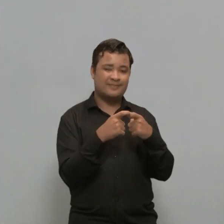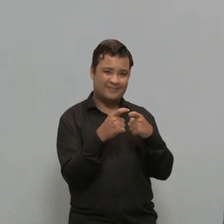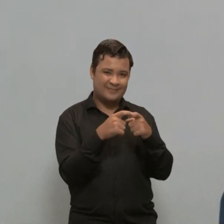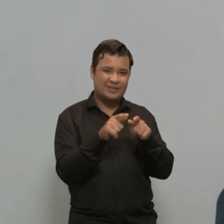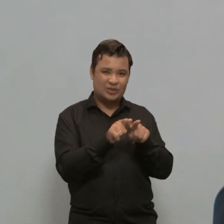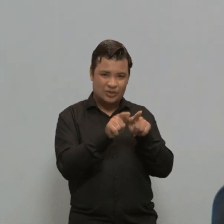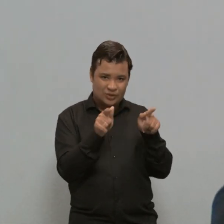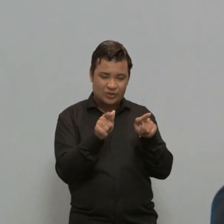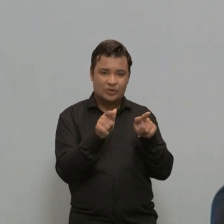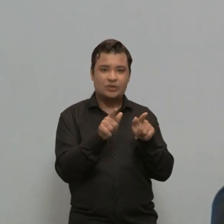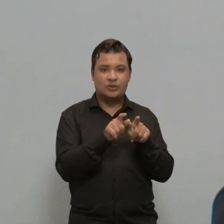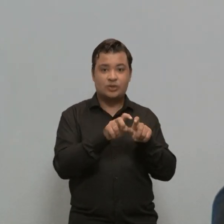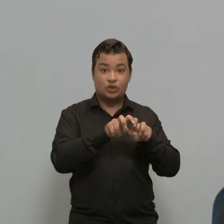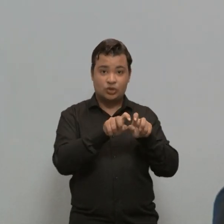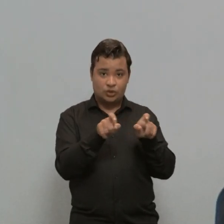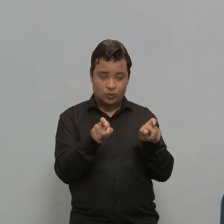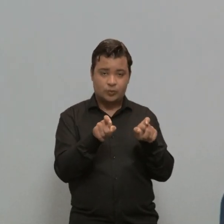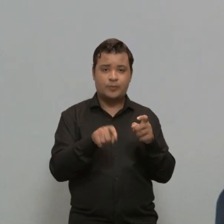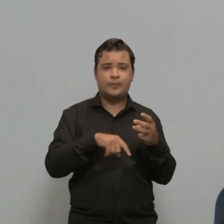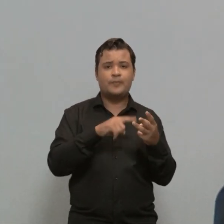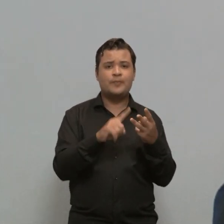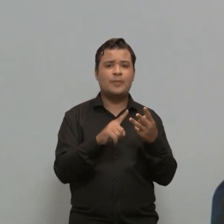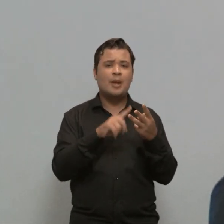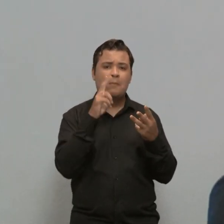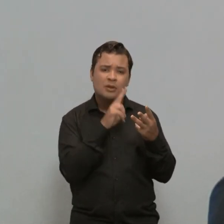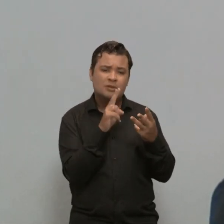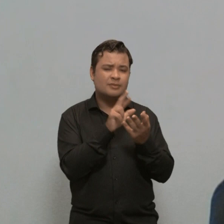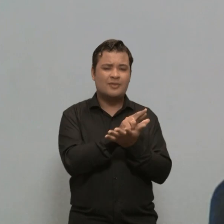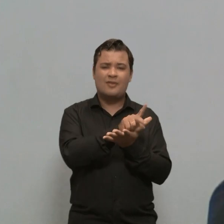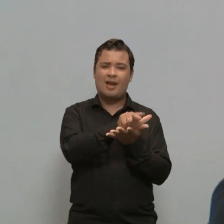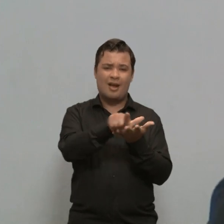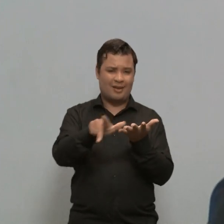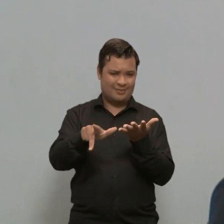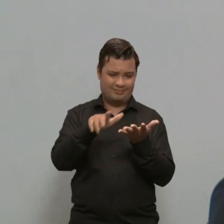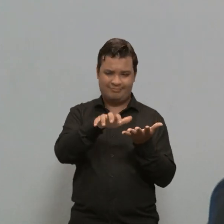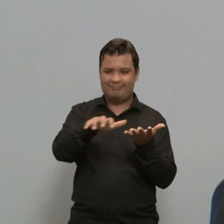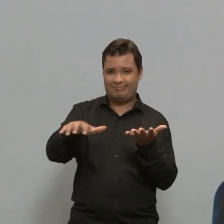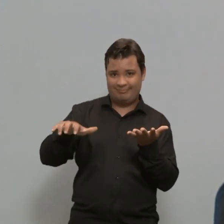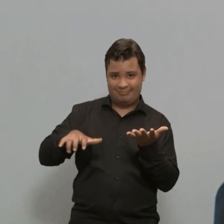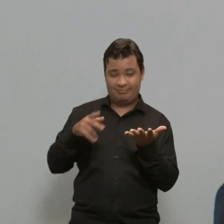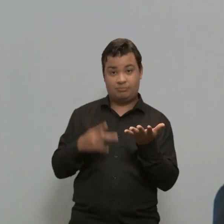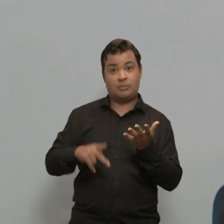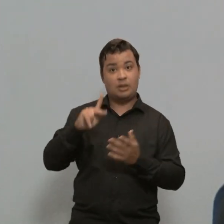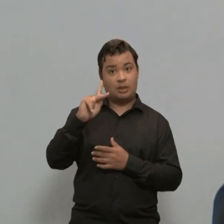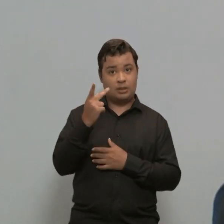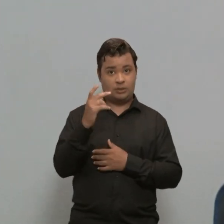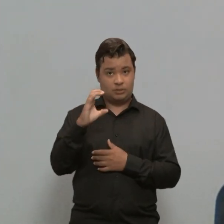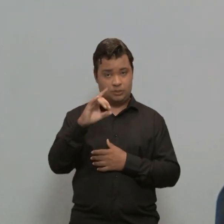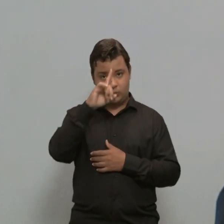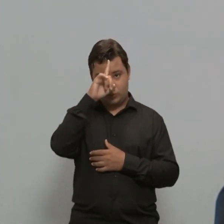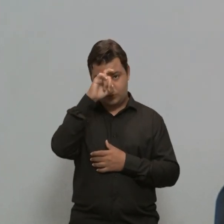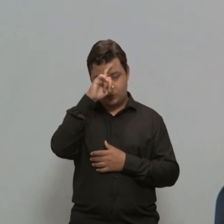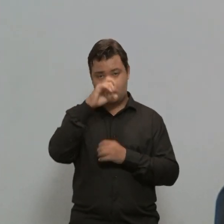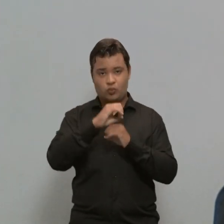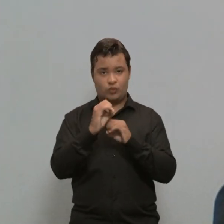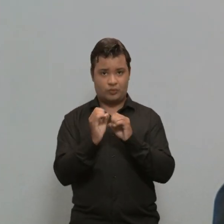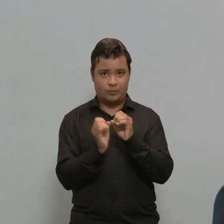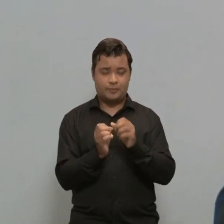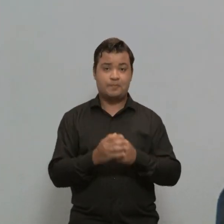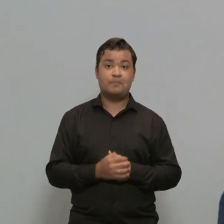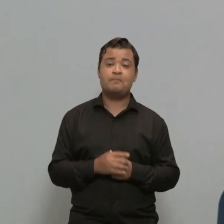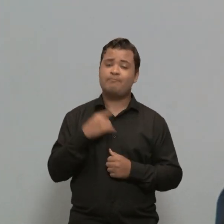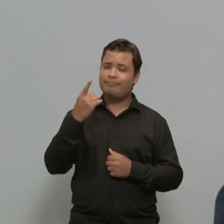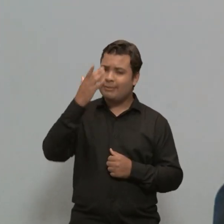do Hospital das Clínicas, dentre outras áreas. A gente sabe, é importante falar isso, Camila, que a violência é um